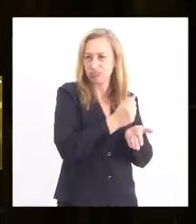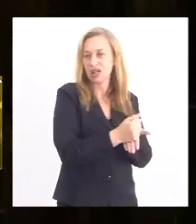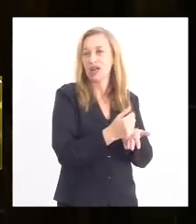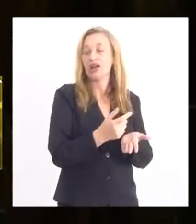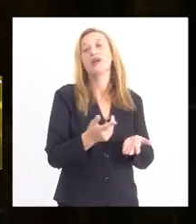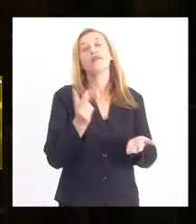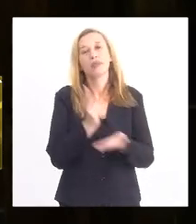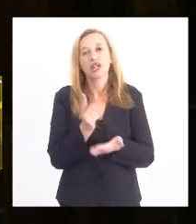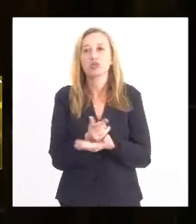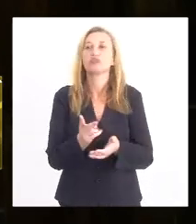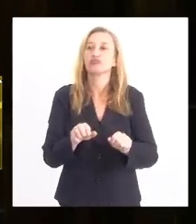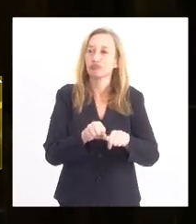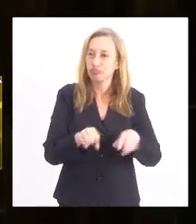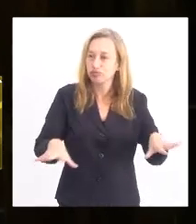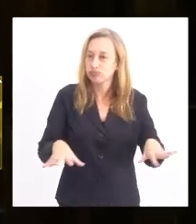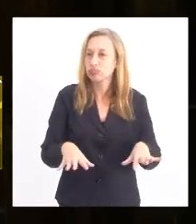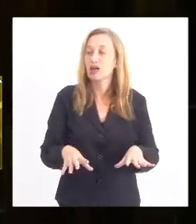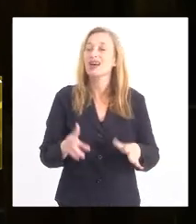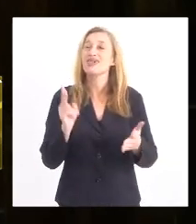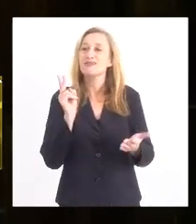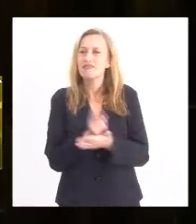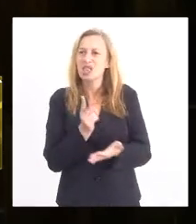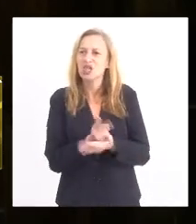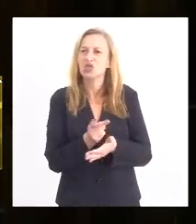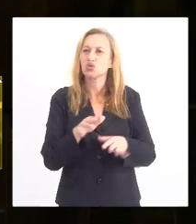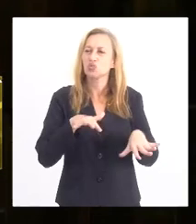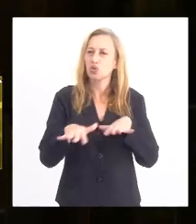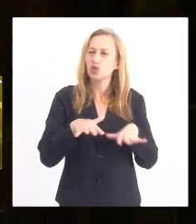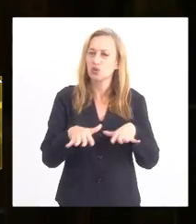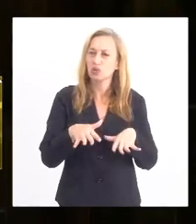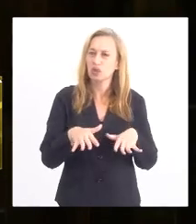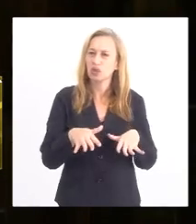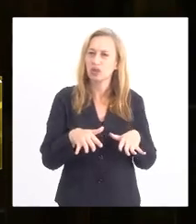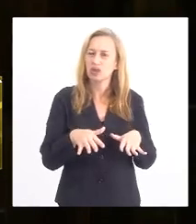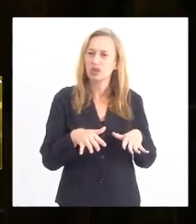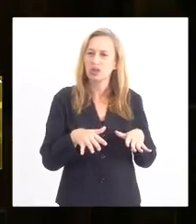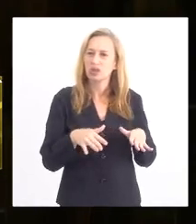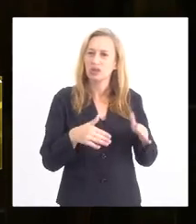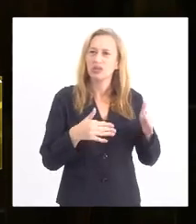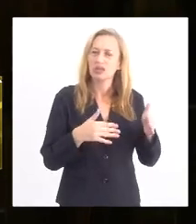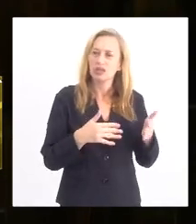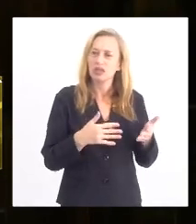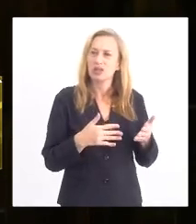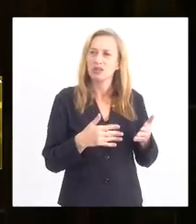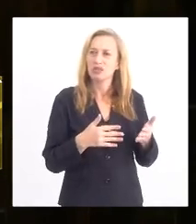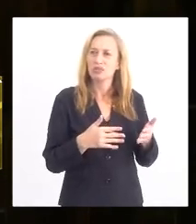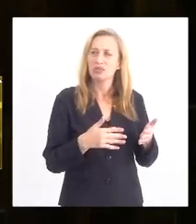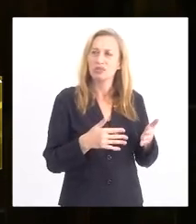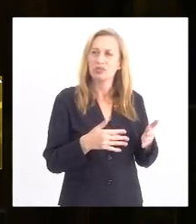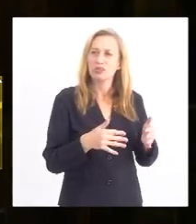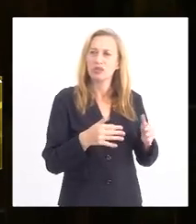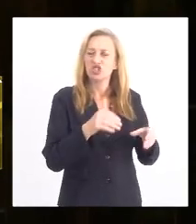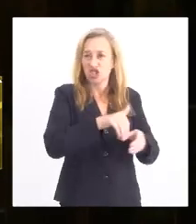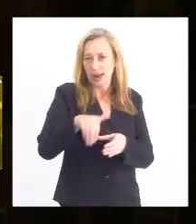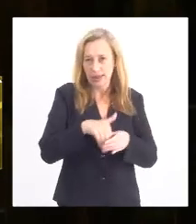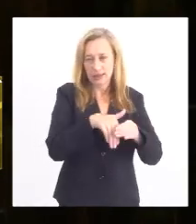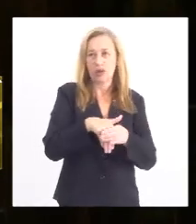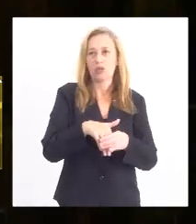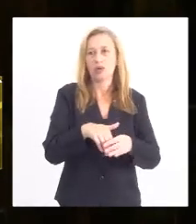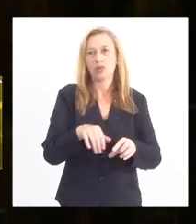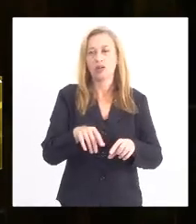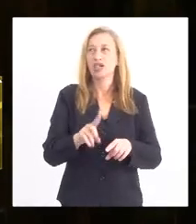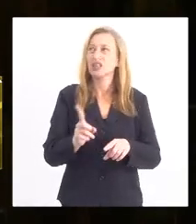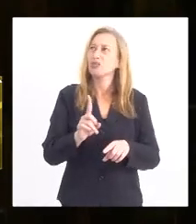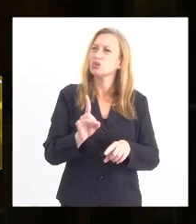apesar de toda a pandemia apesar do movimento intoxicado pela política que esse ano é ano de eleição não basta